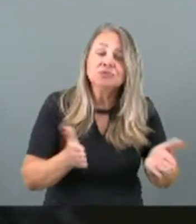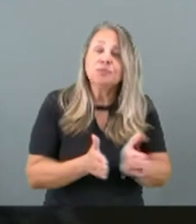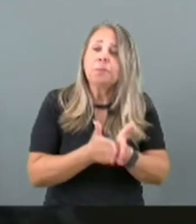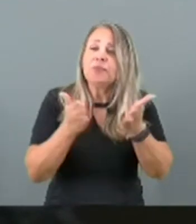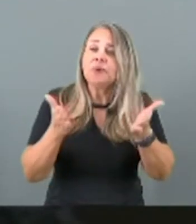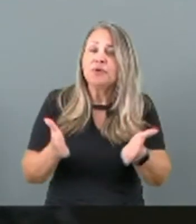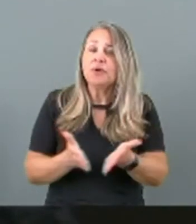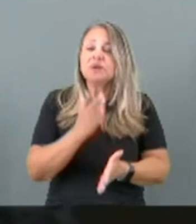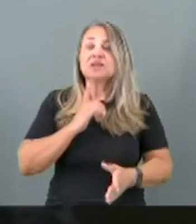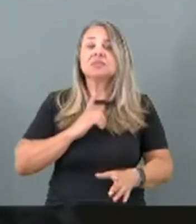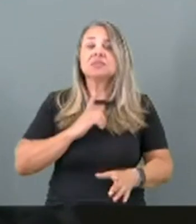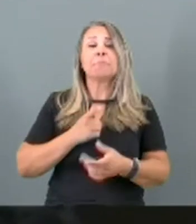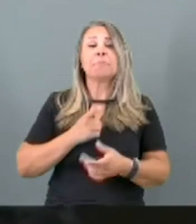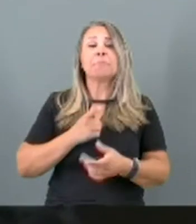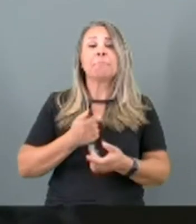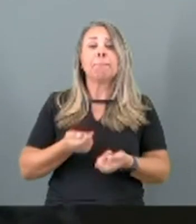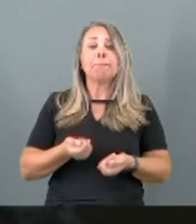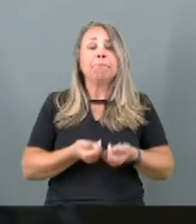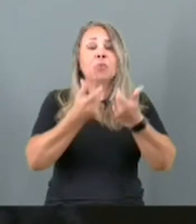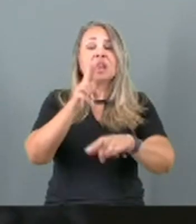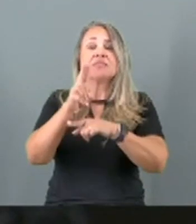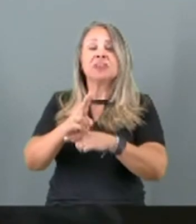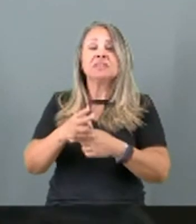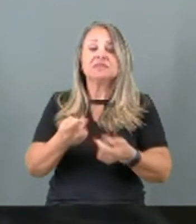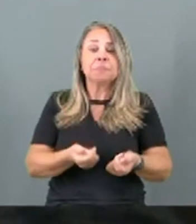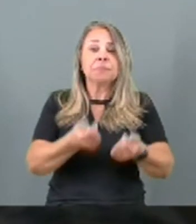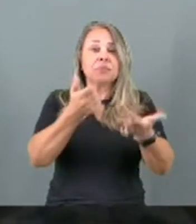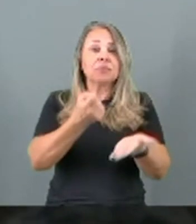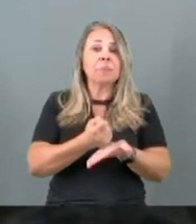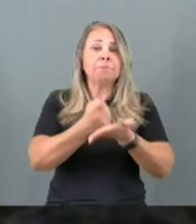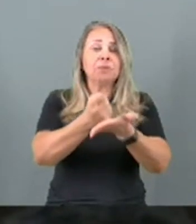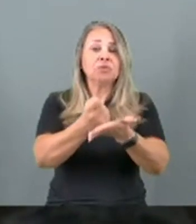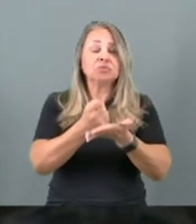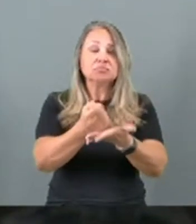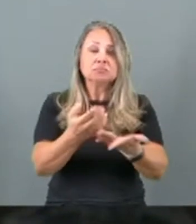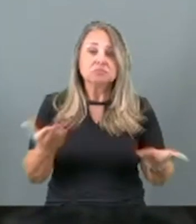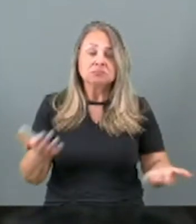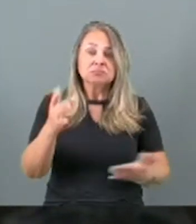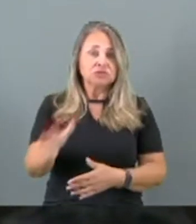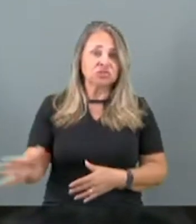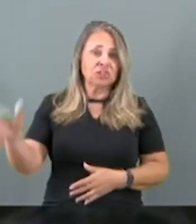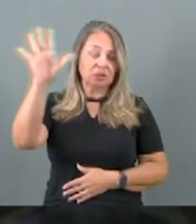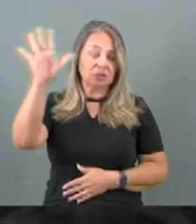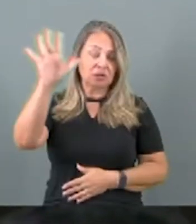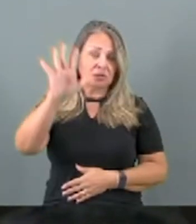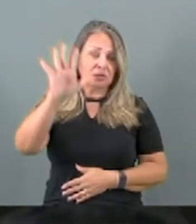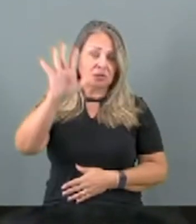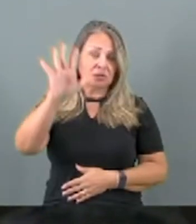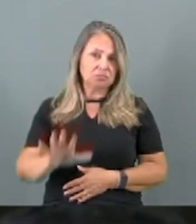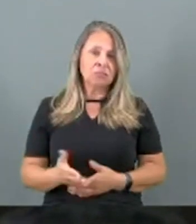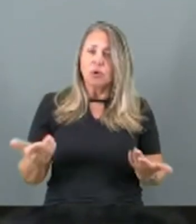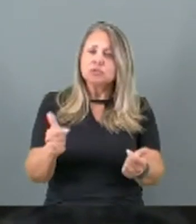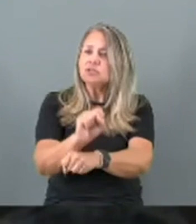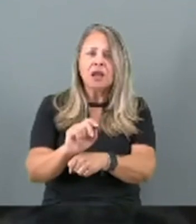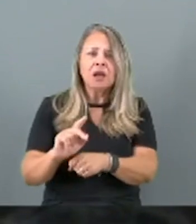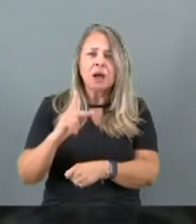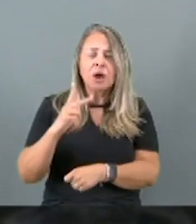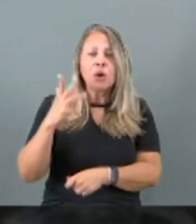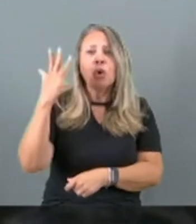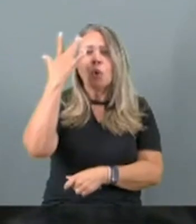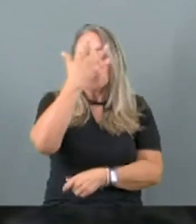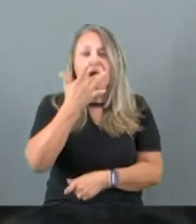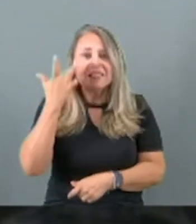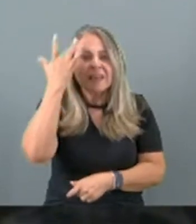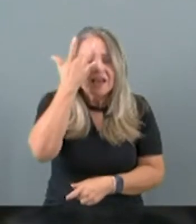defesa que tem menos apoio de uma forma geral então não tem não pode